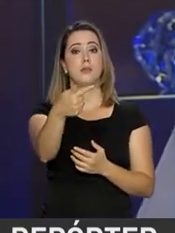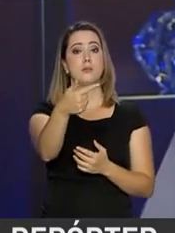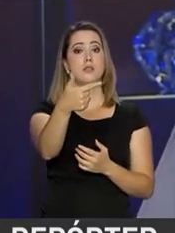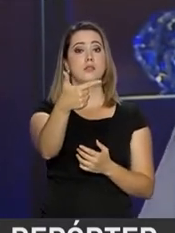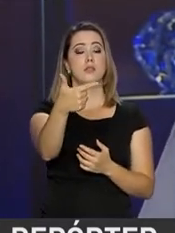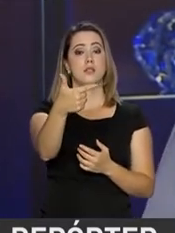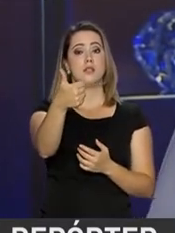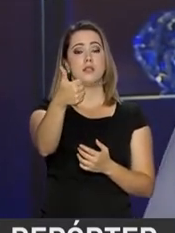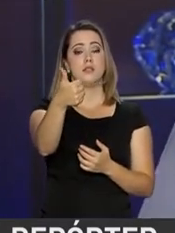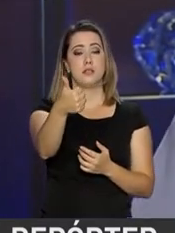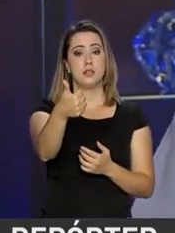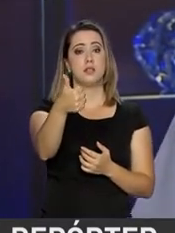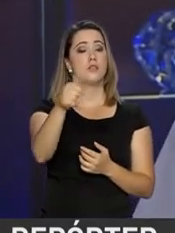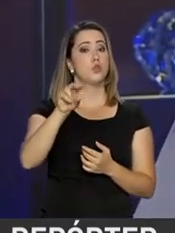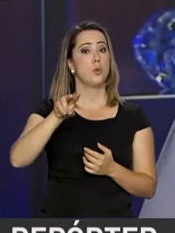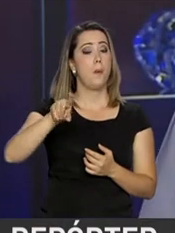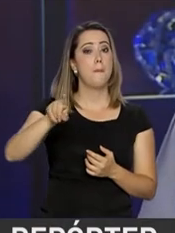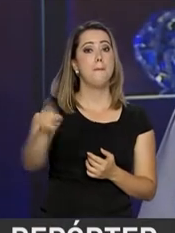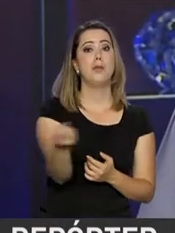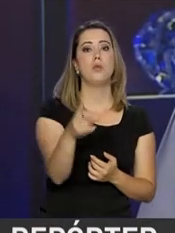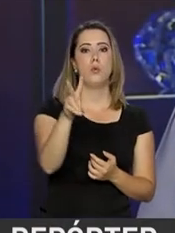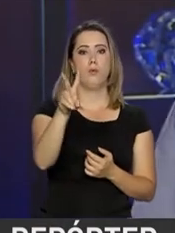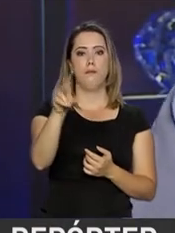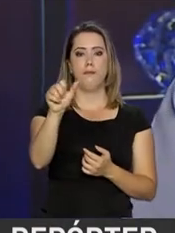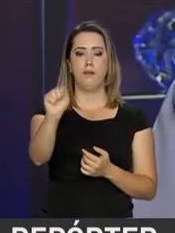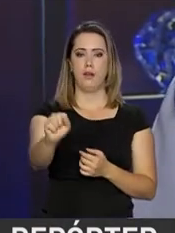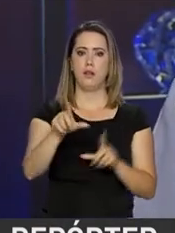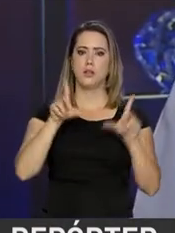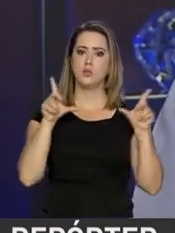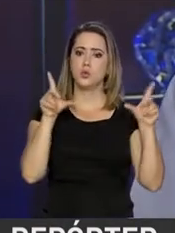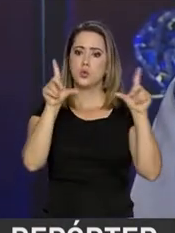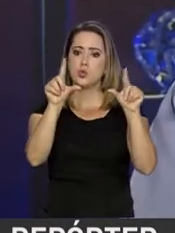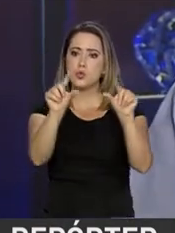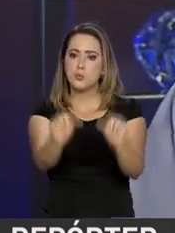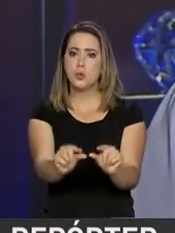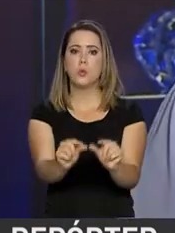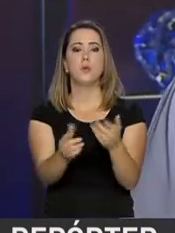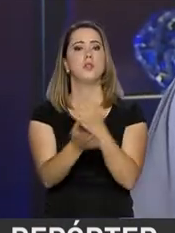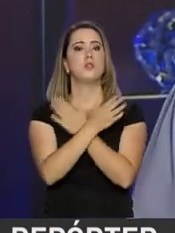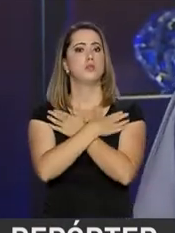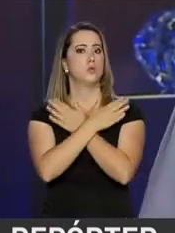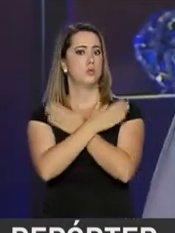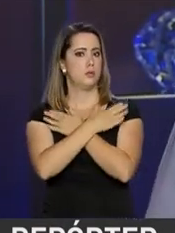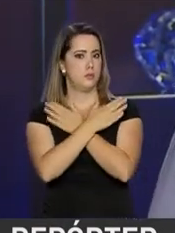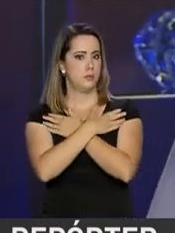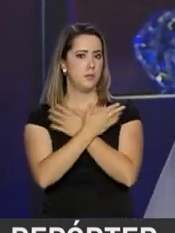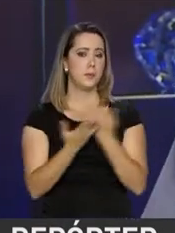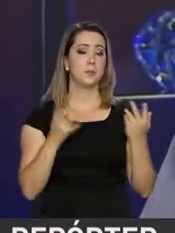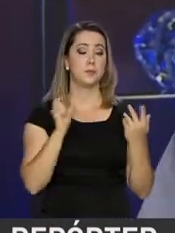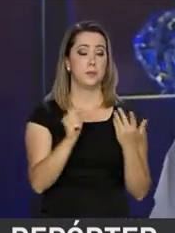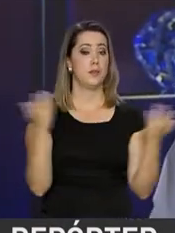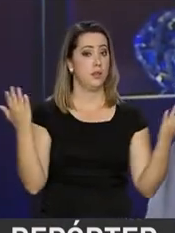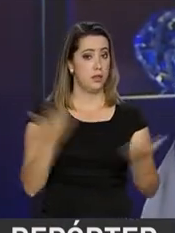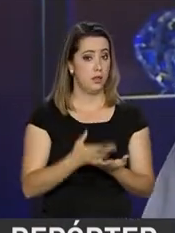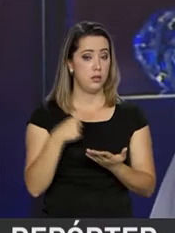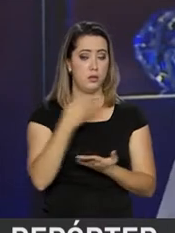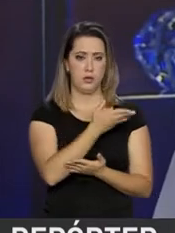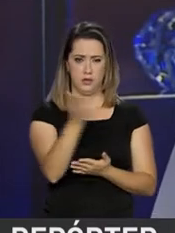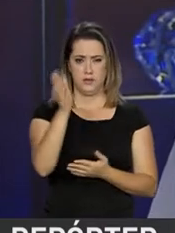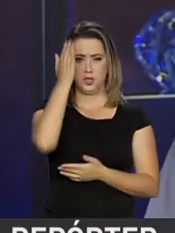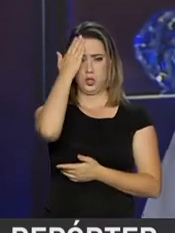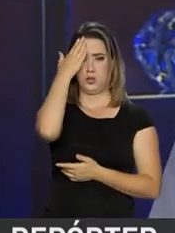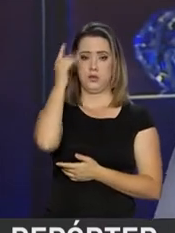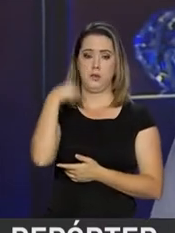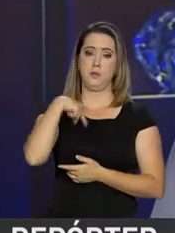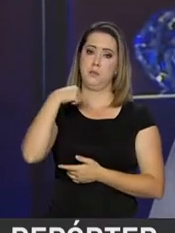vagas portanto diminuiu o desemprego em 7 720 é mil vagas e agora onde você sabe